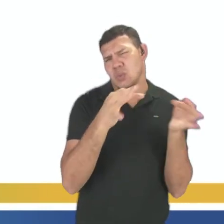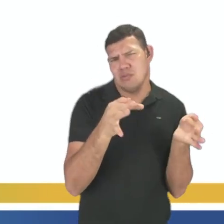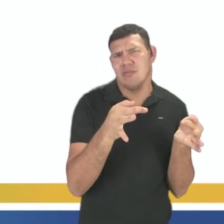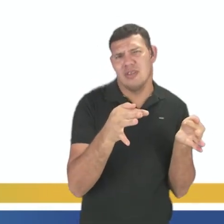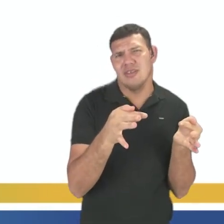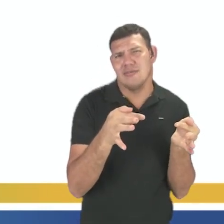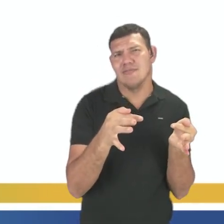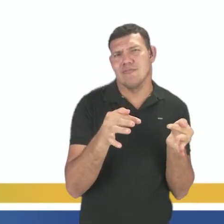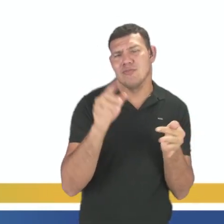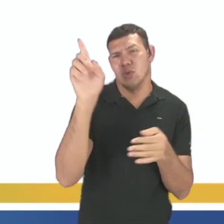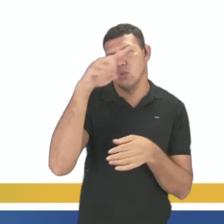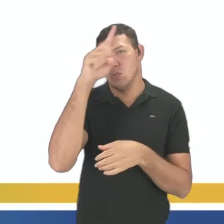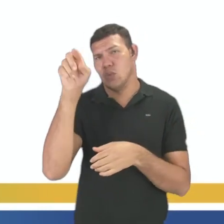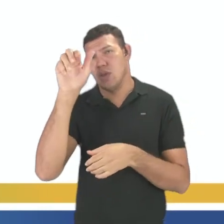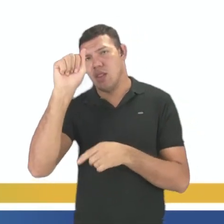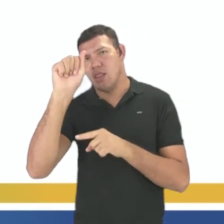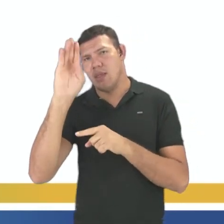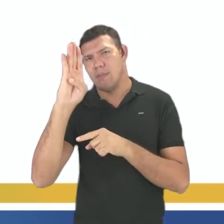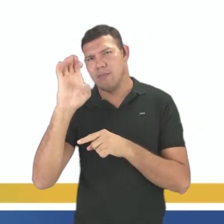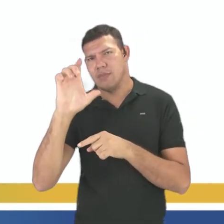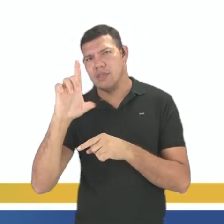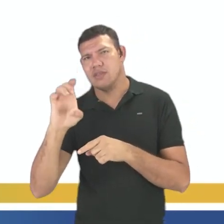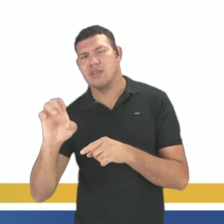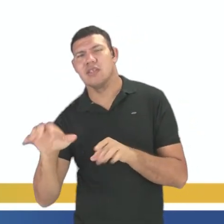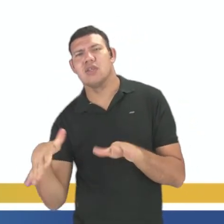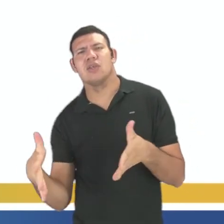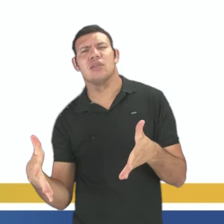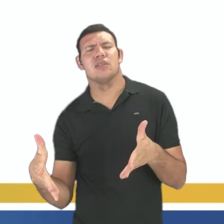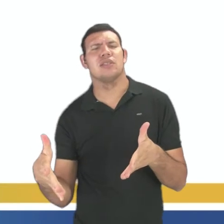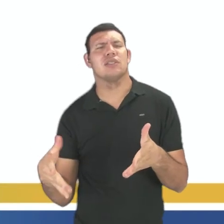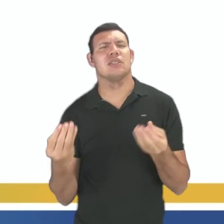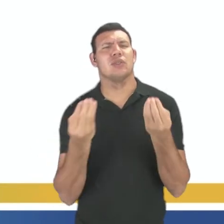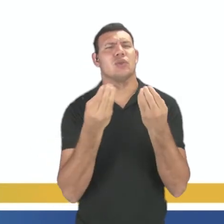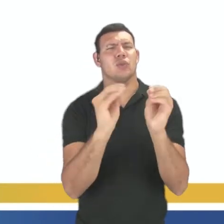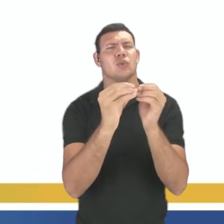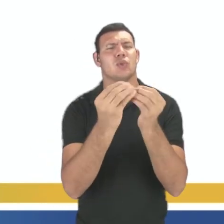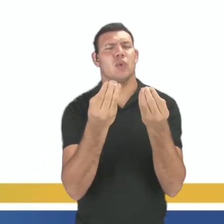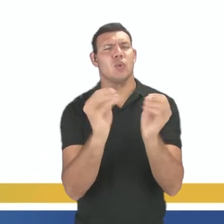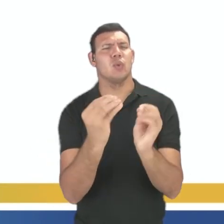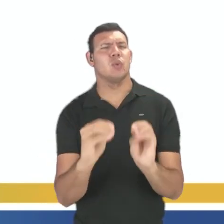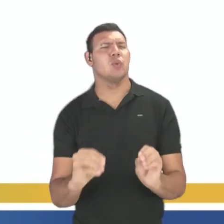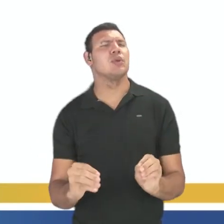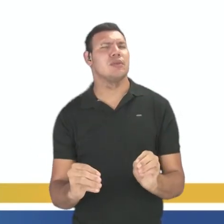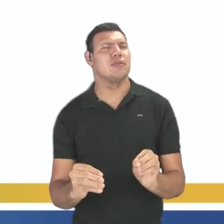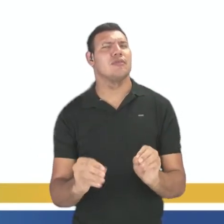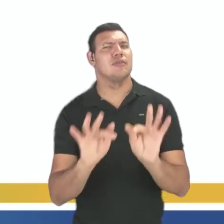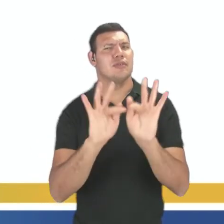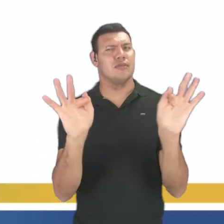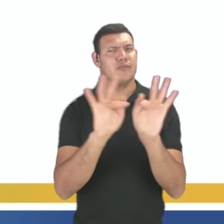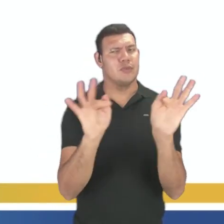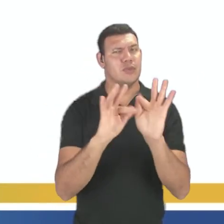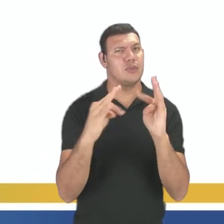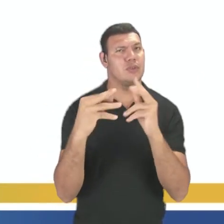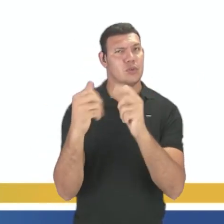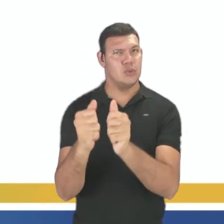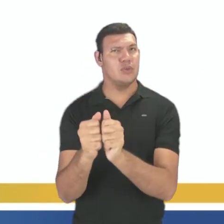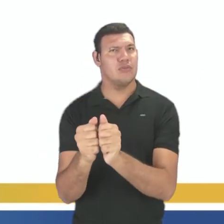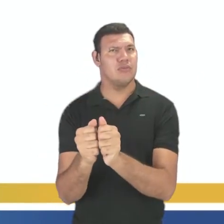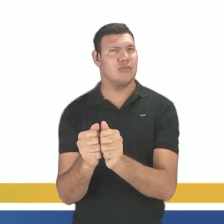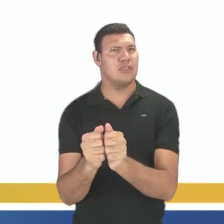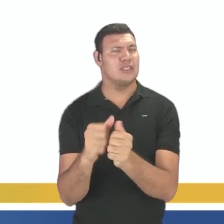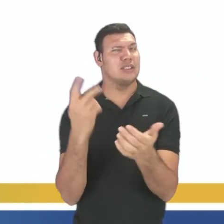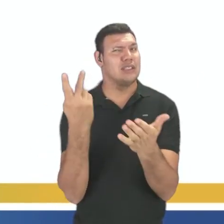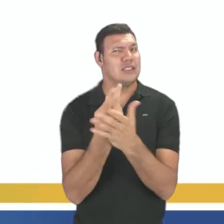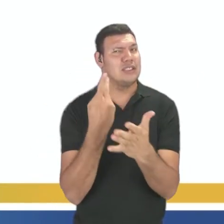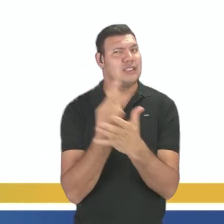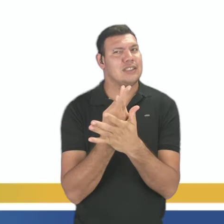a alternativa correta para completar todas as sentenças, todas as frases, ok? Novamente tem só um pequeno errinho